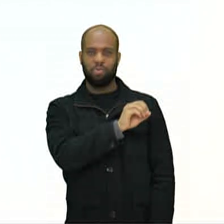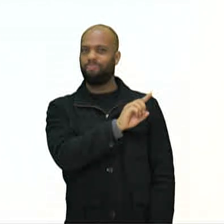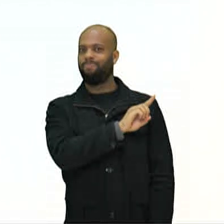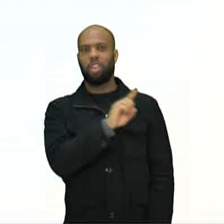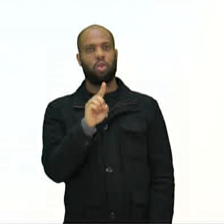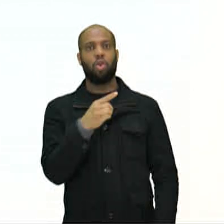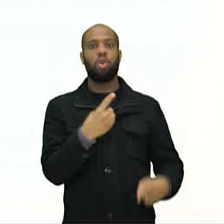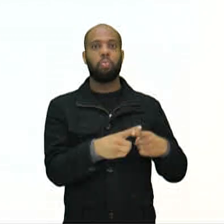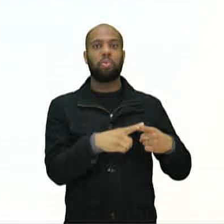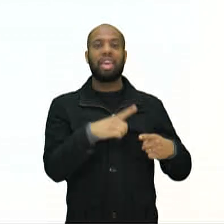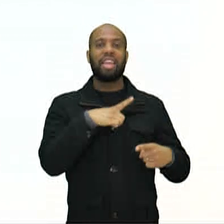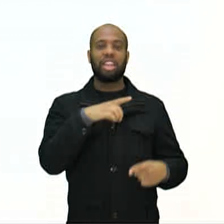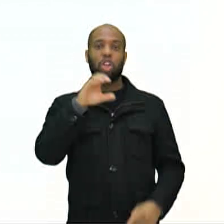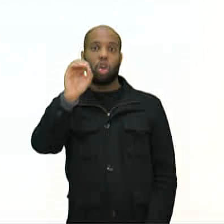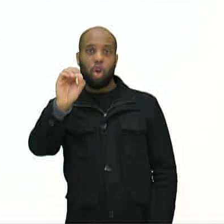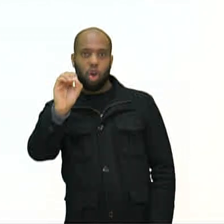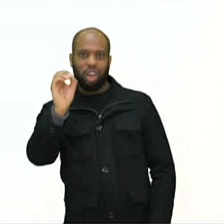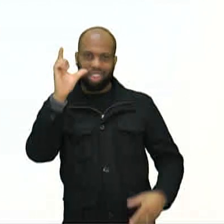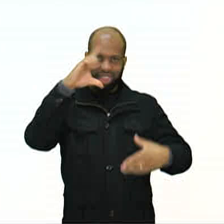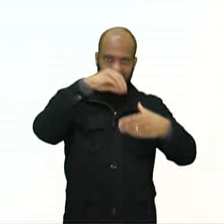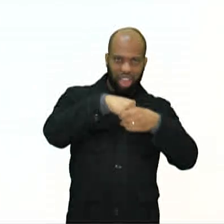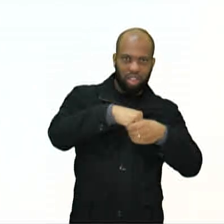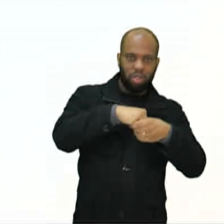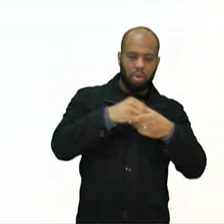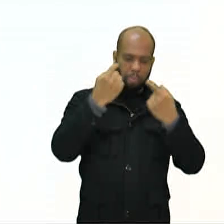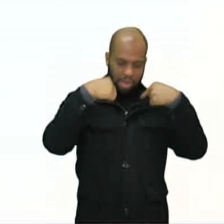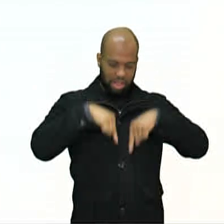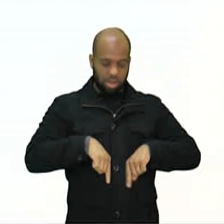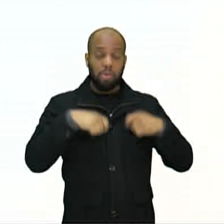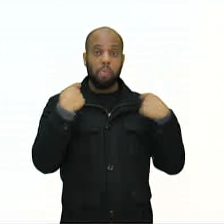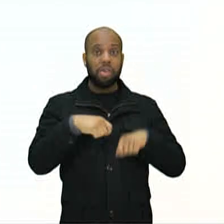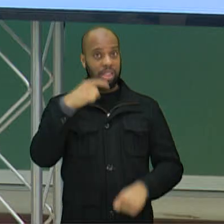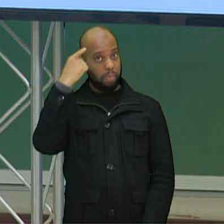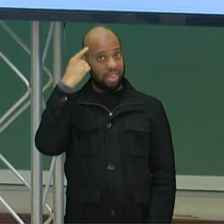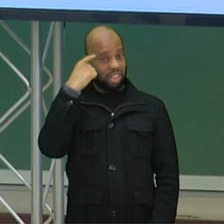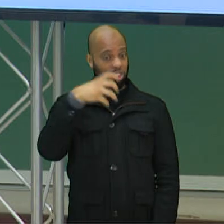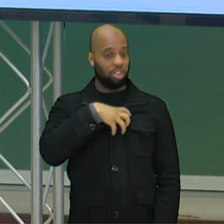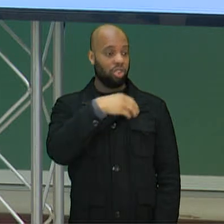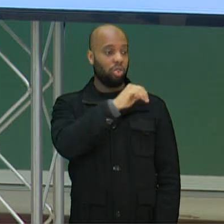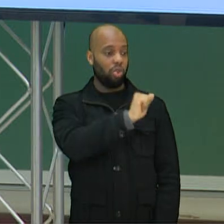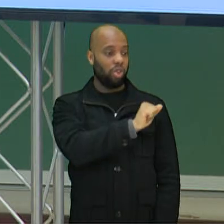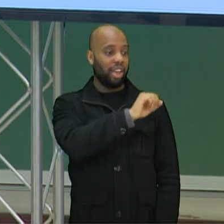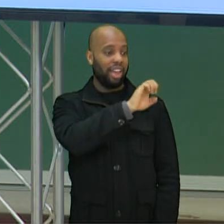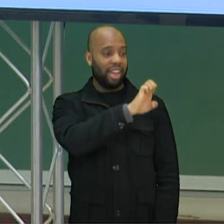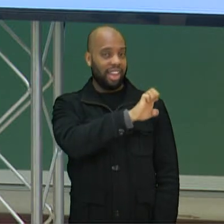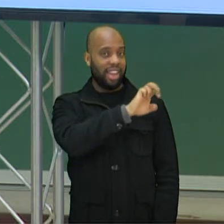falamos da participação do oxigênio no metabolismo, devemos pensar no metabolismo aeróbio.